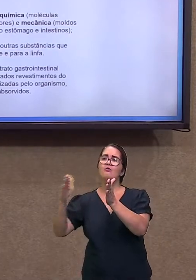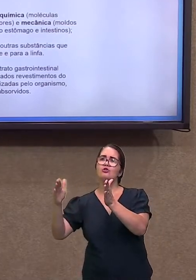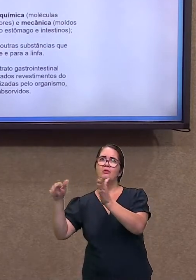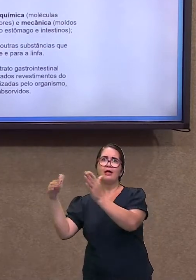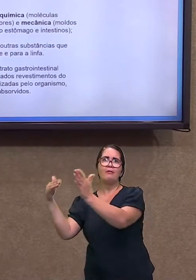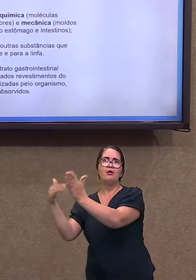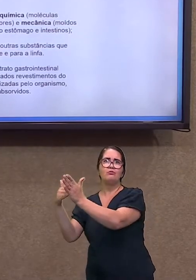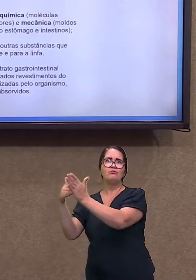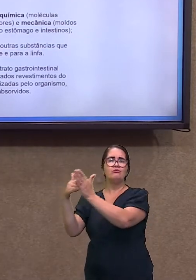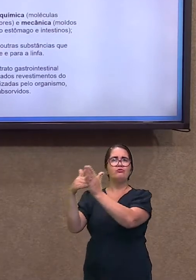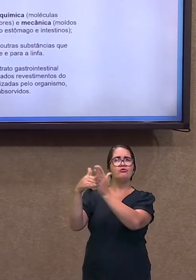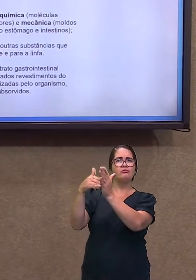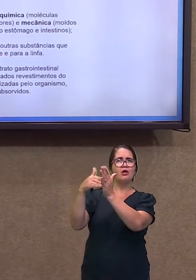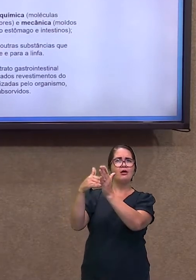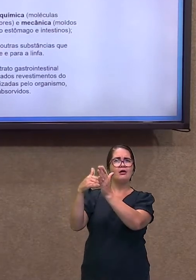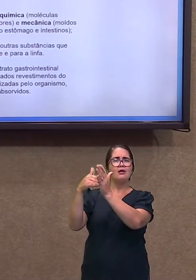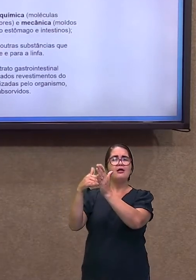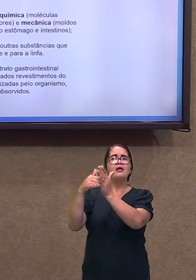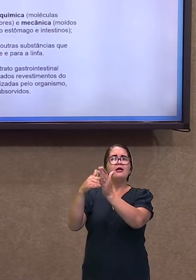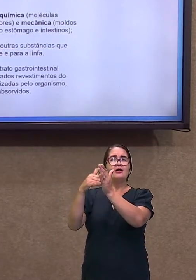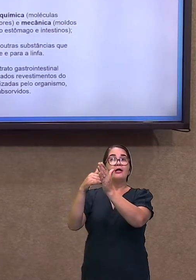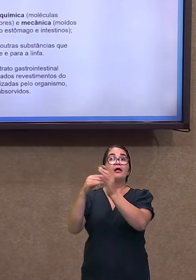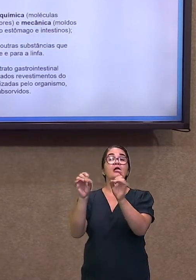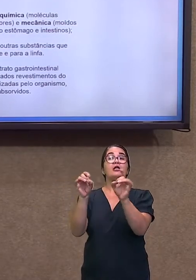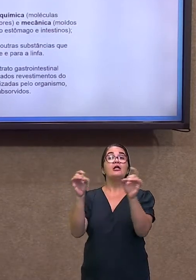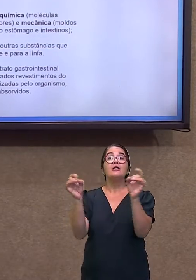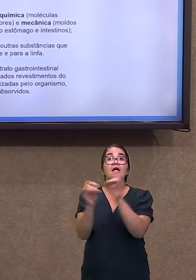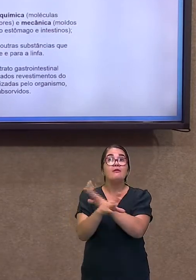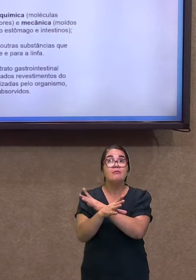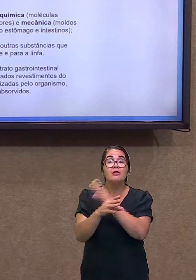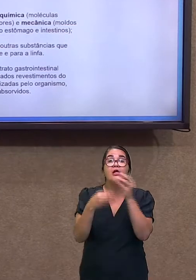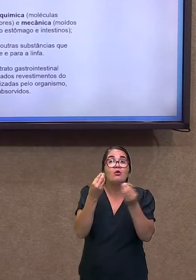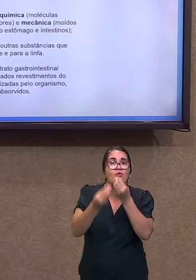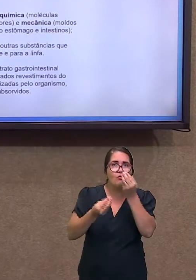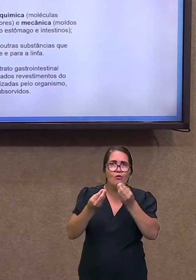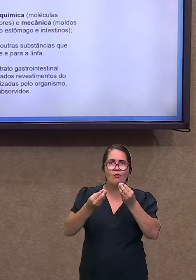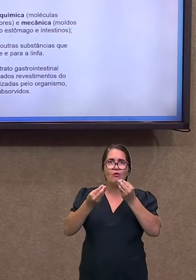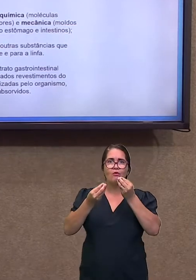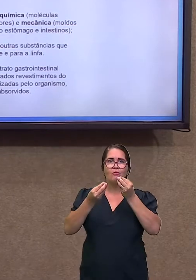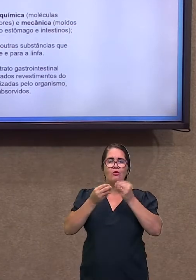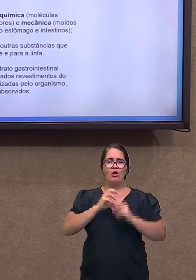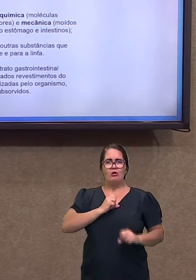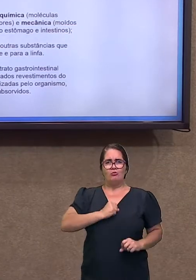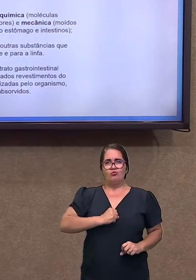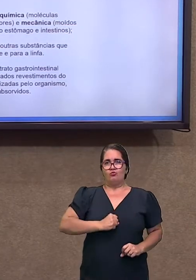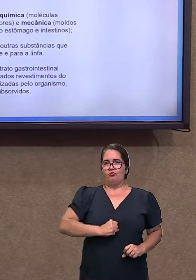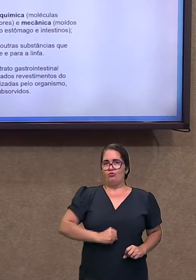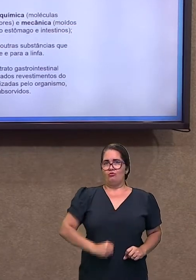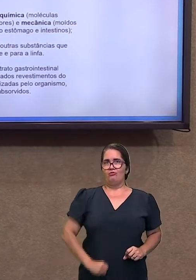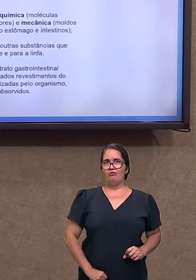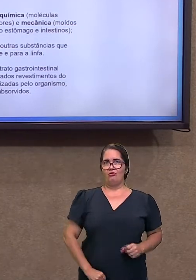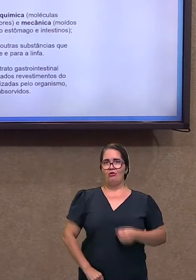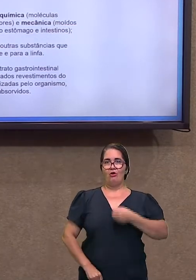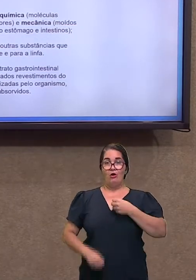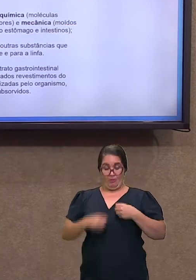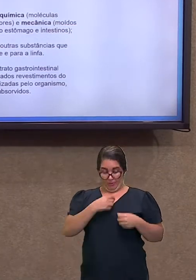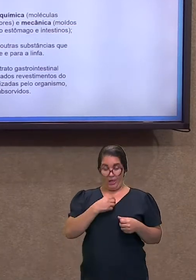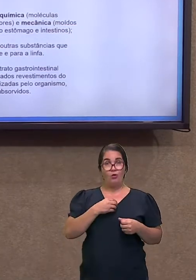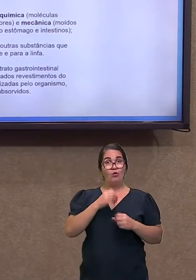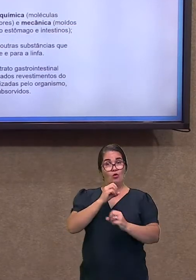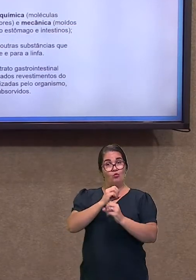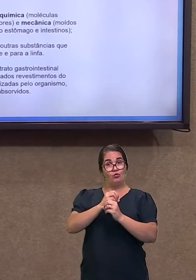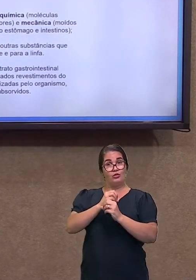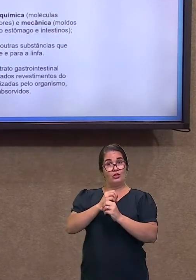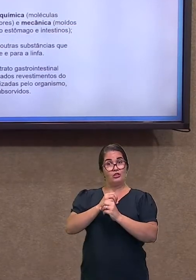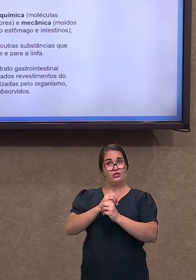acontece lá no meu intestino grosso, onde eu elimino as fezes, eu faço a eliminação no meu